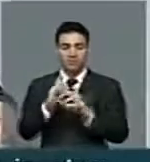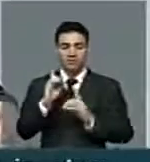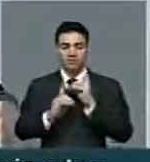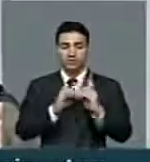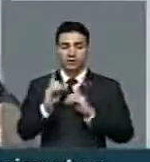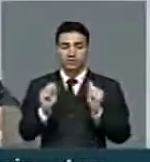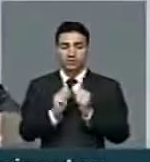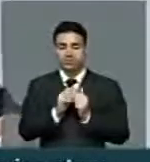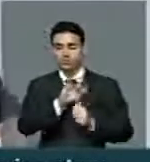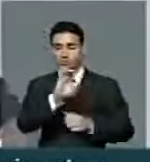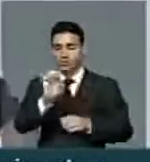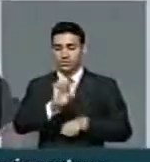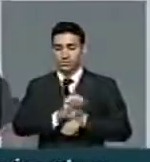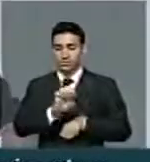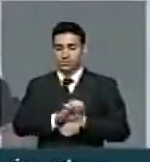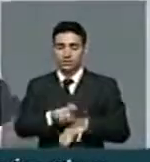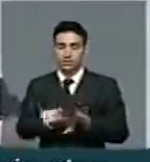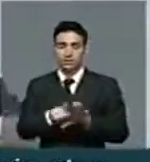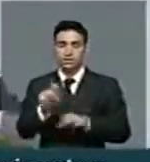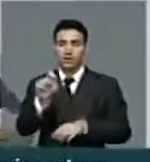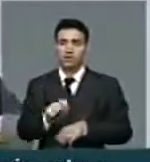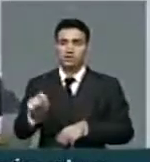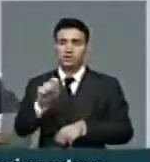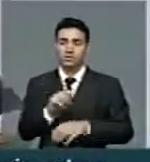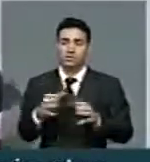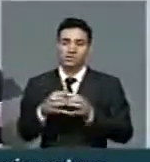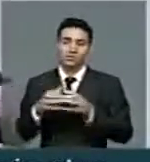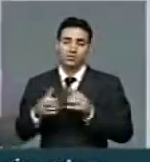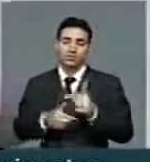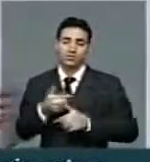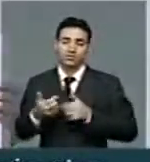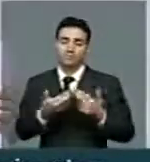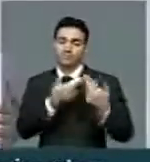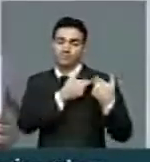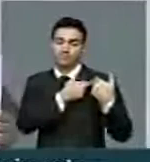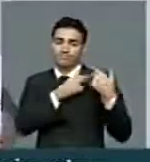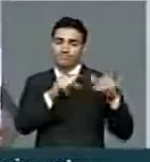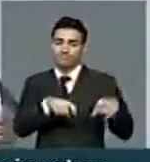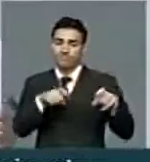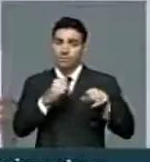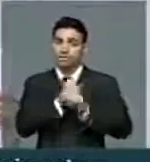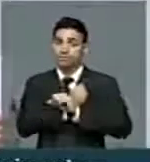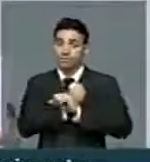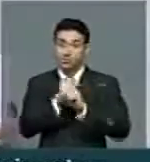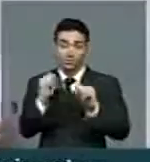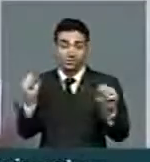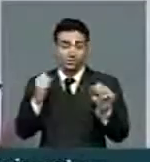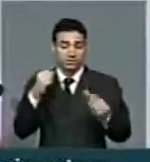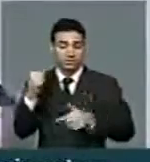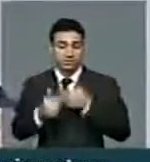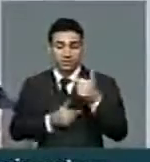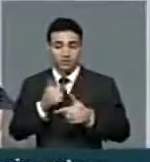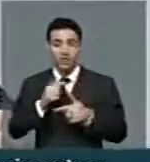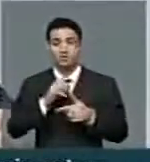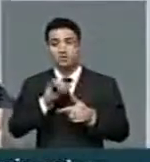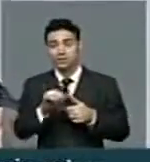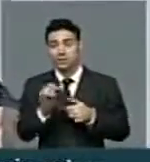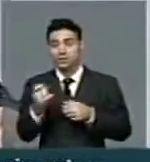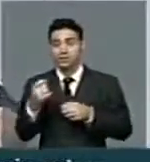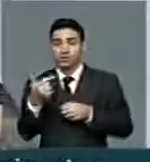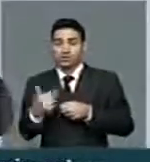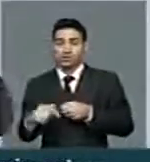com os estados e com as associações de classe da agricultura. É impossível fazer esse trabalho se não for um trabalho feito em parceria.